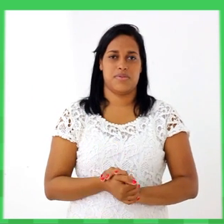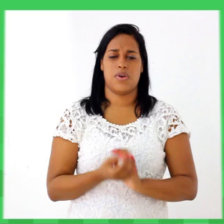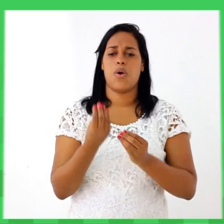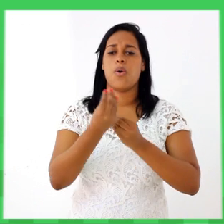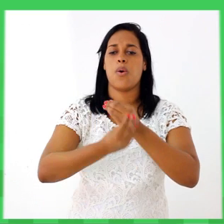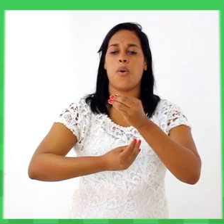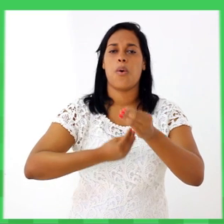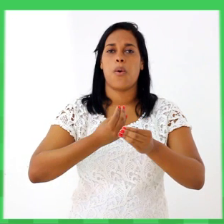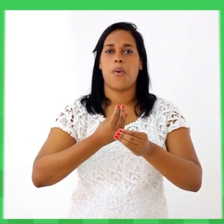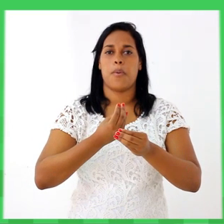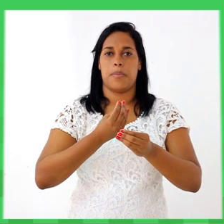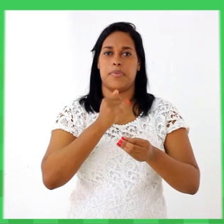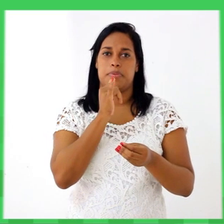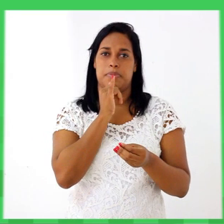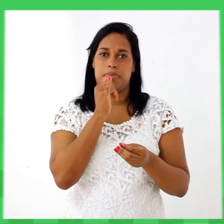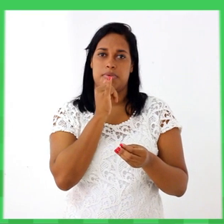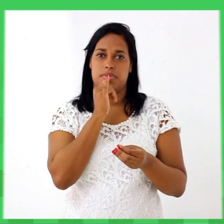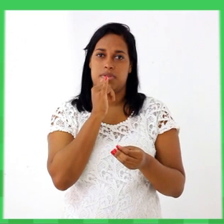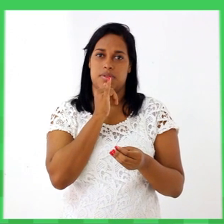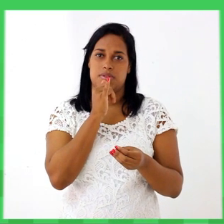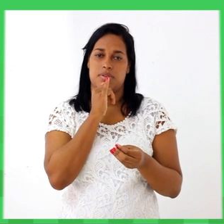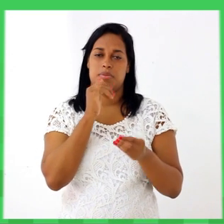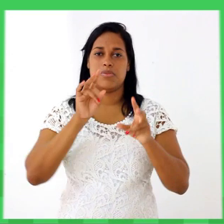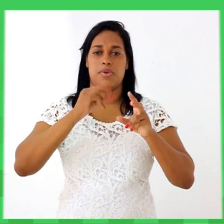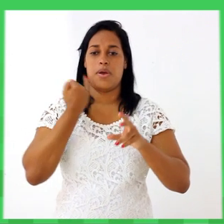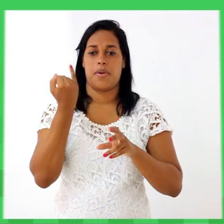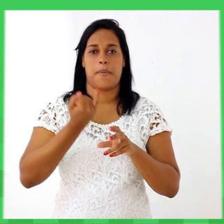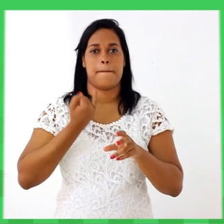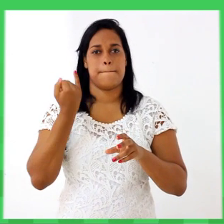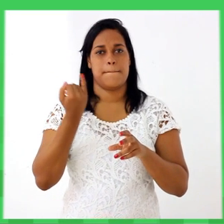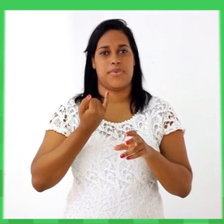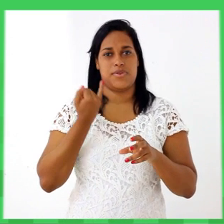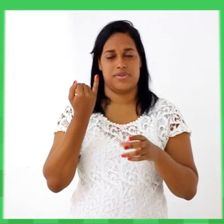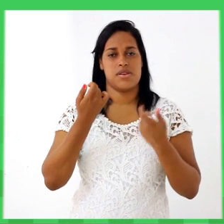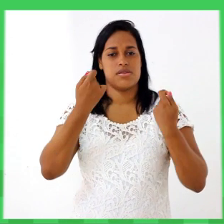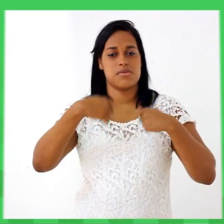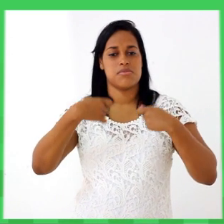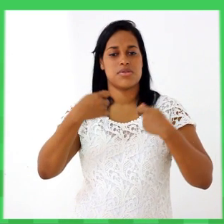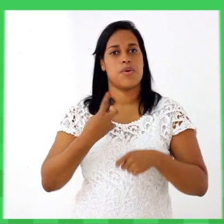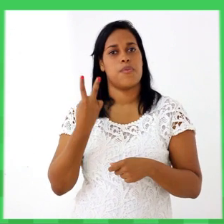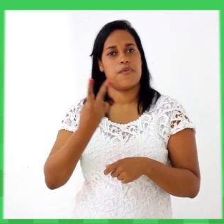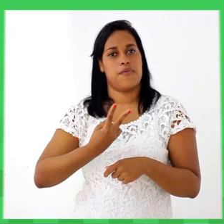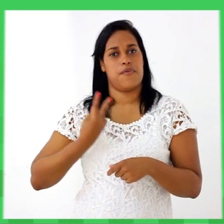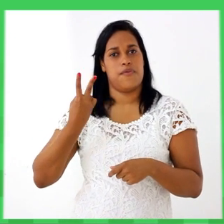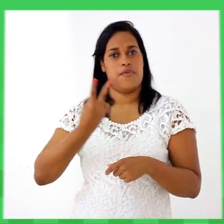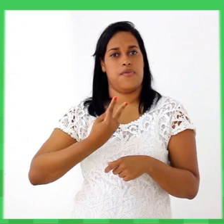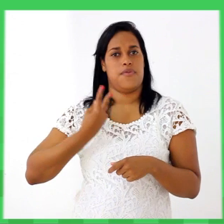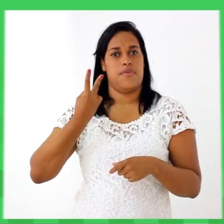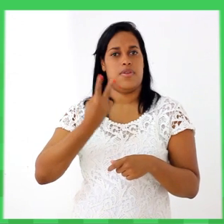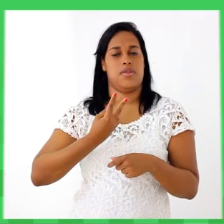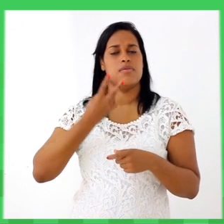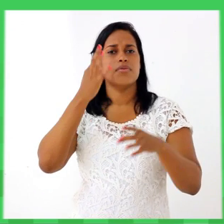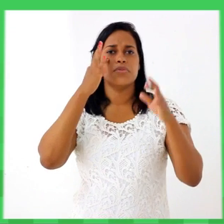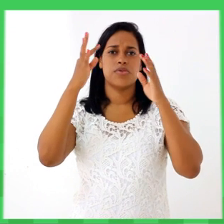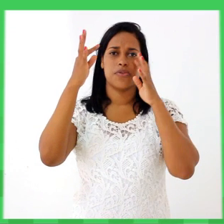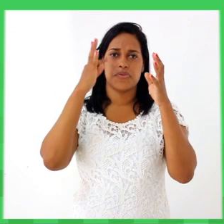dei o conceito que um atributo-chave deve ter um valor único, vamos